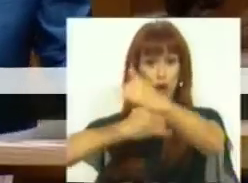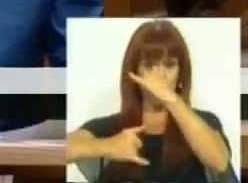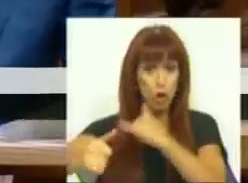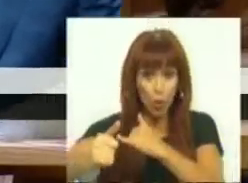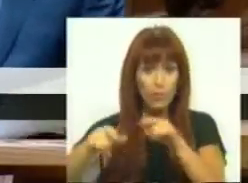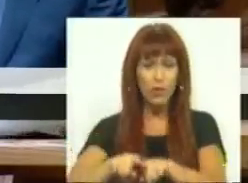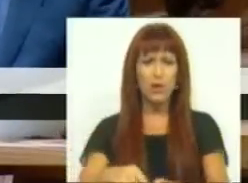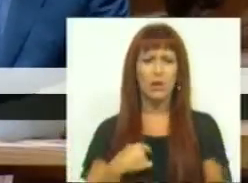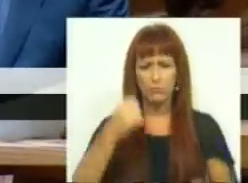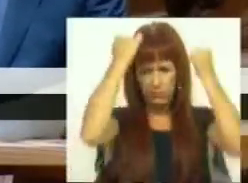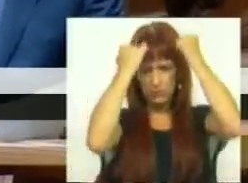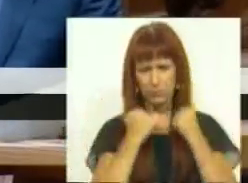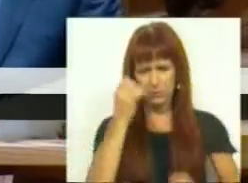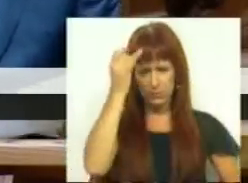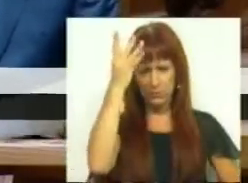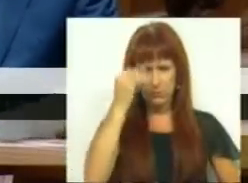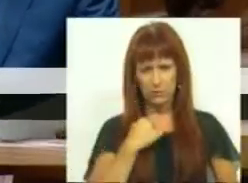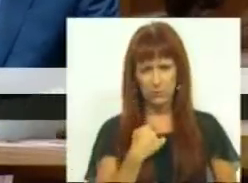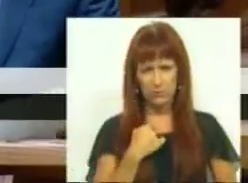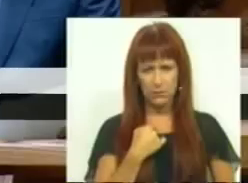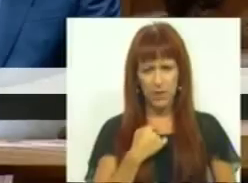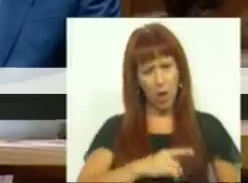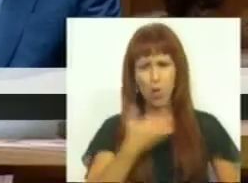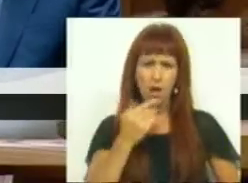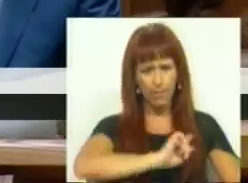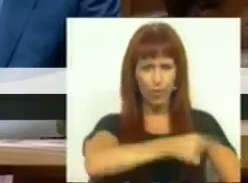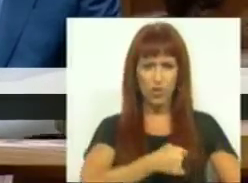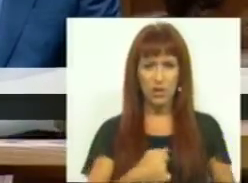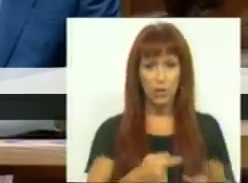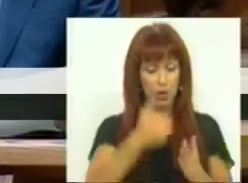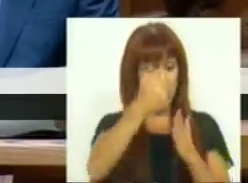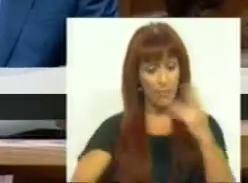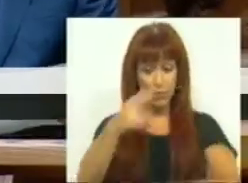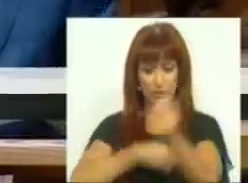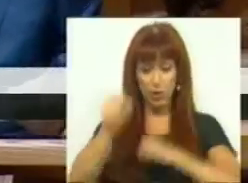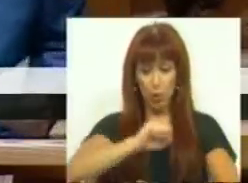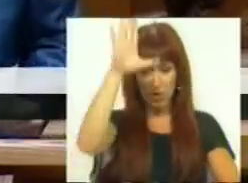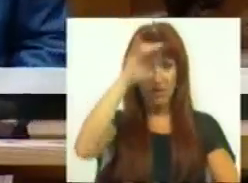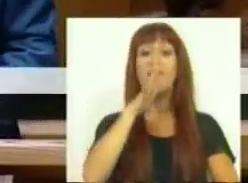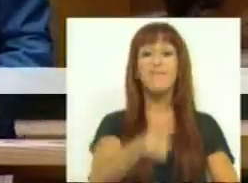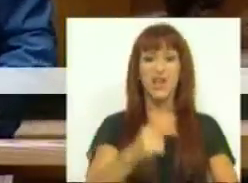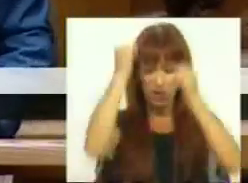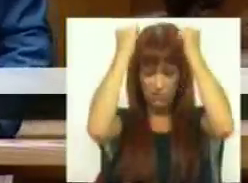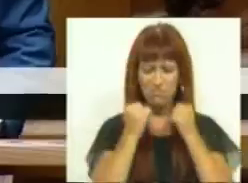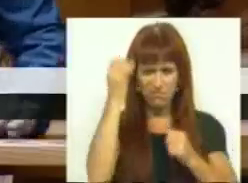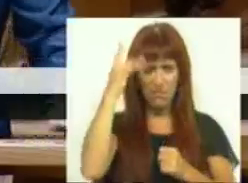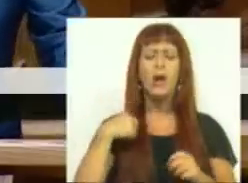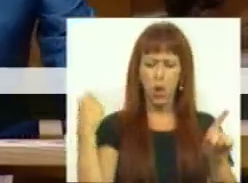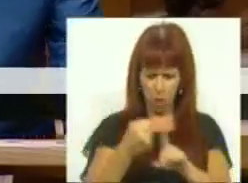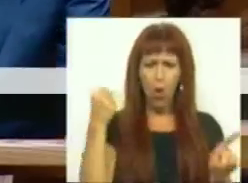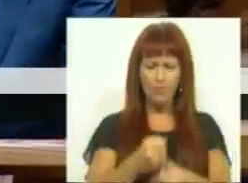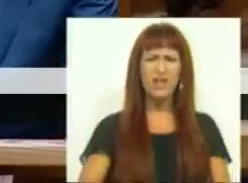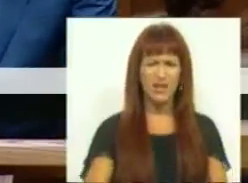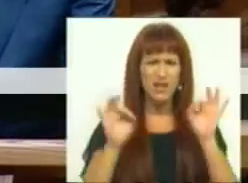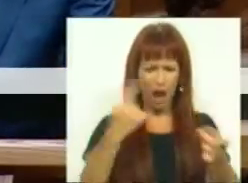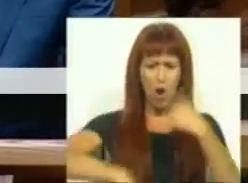substituição é um logro e é um abuso de poder, diz a nossa moção de censura. Esse logro deve ser combatido,